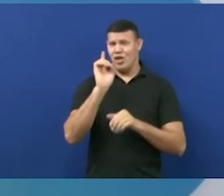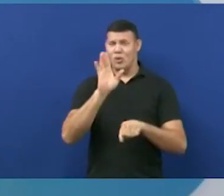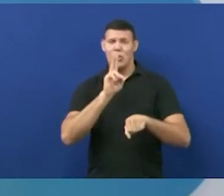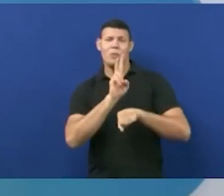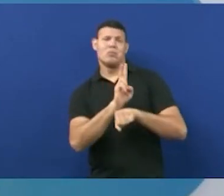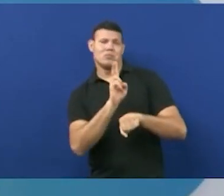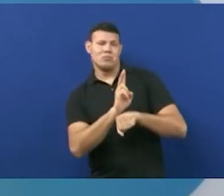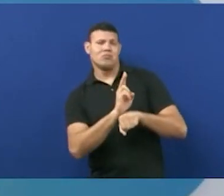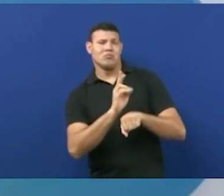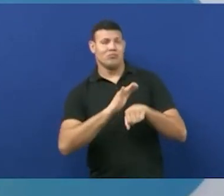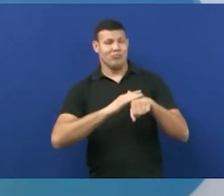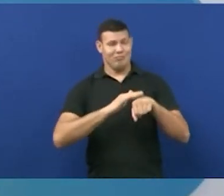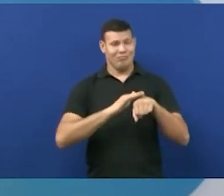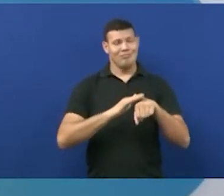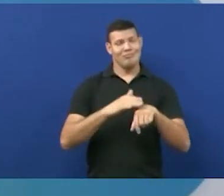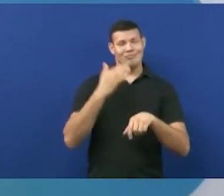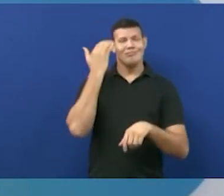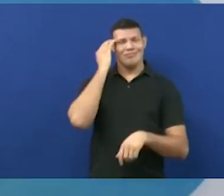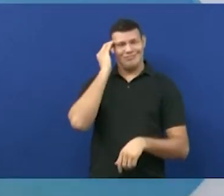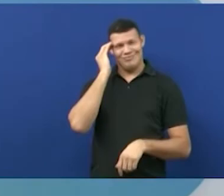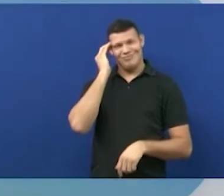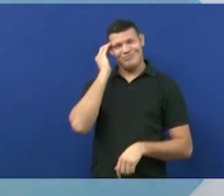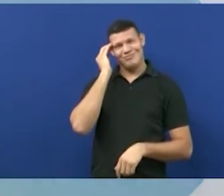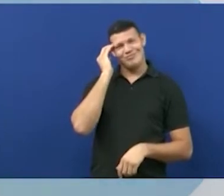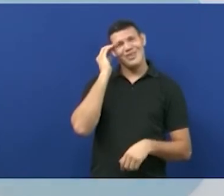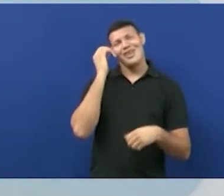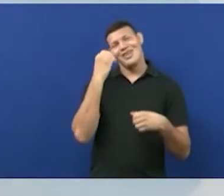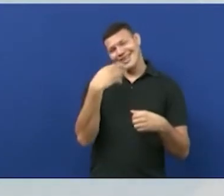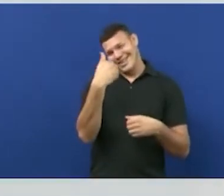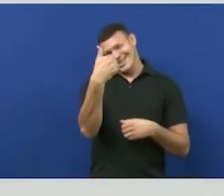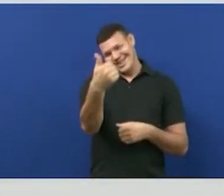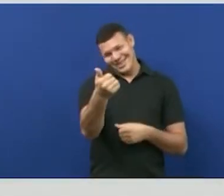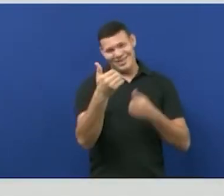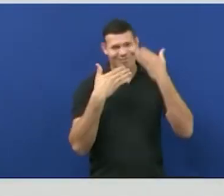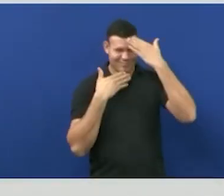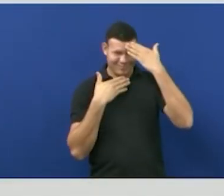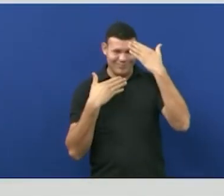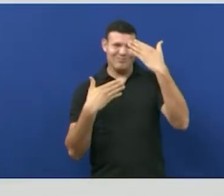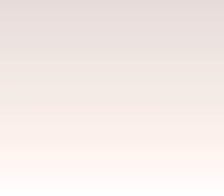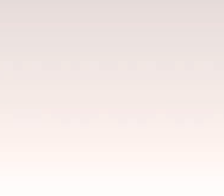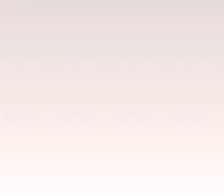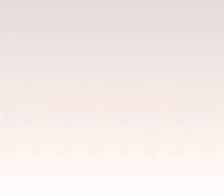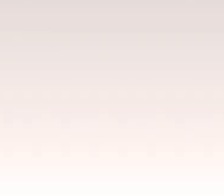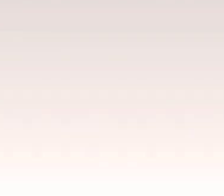do organismo. Bom, pessoal, por hoje é só. Muito obrigada.